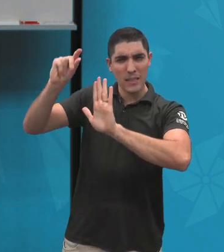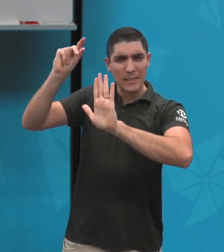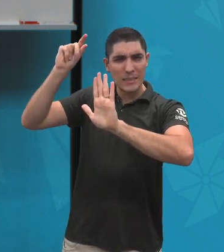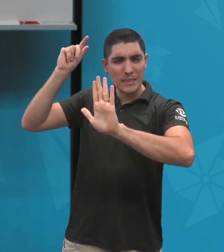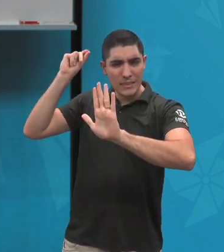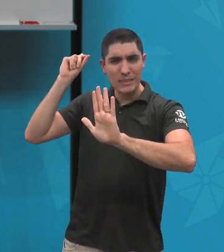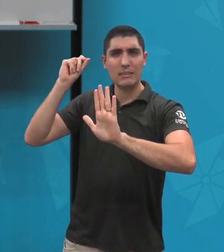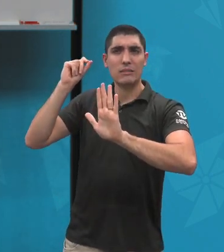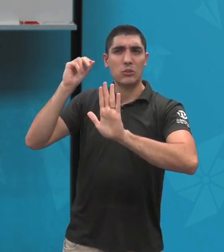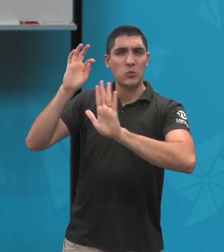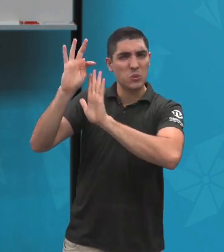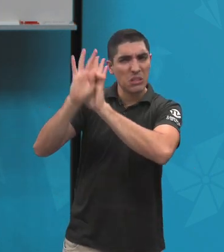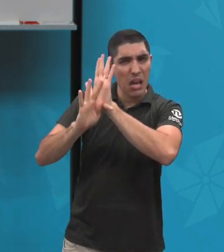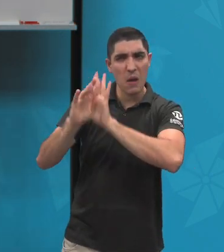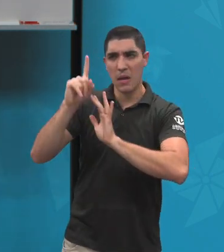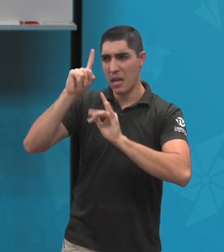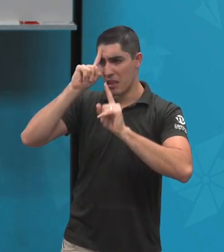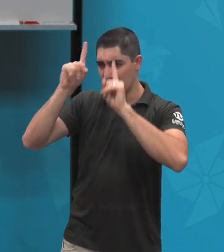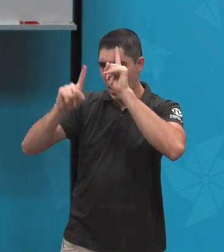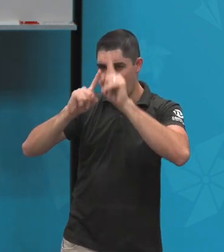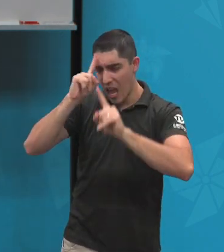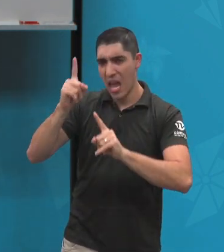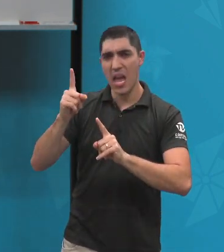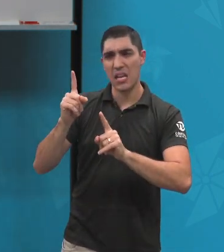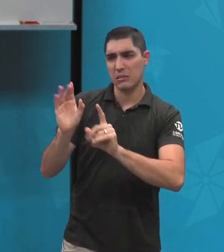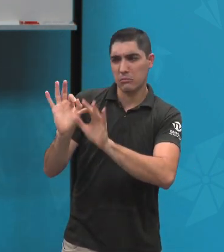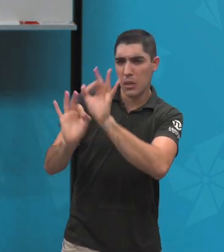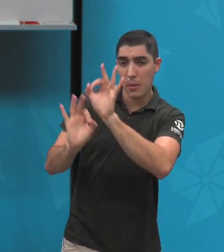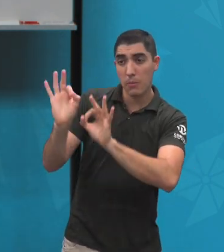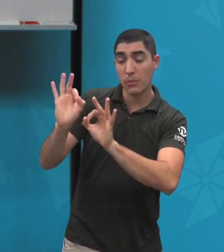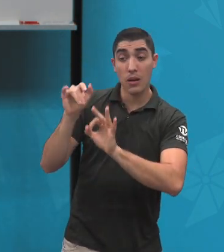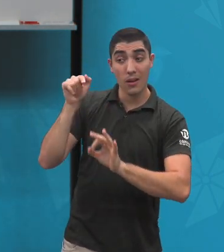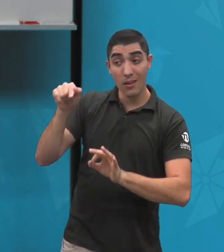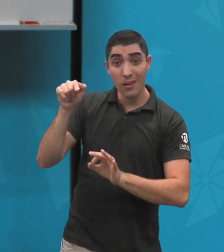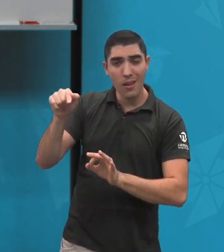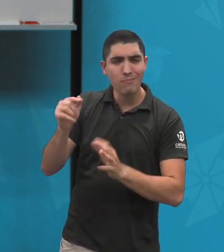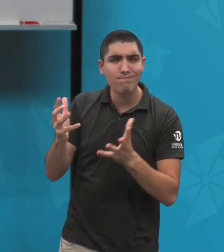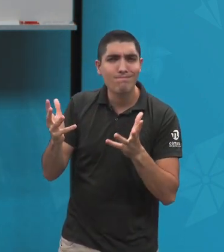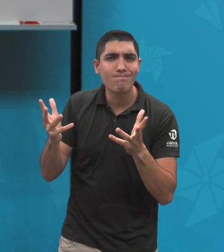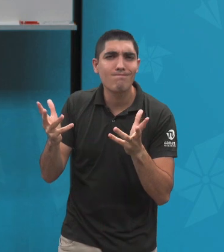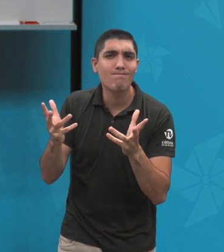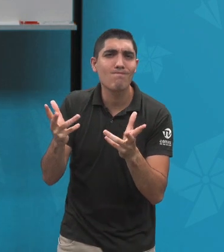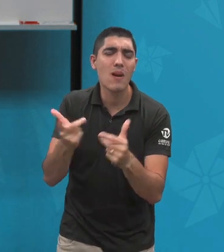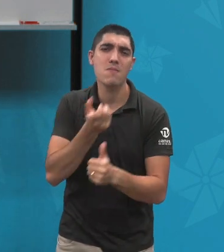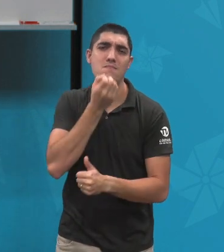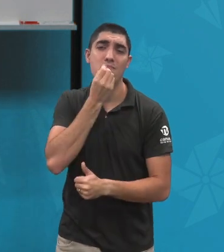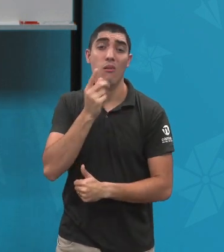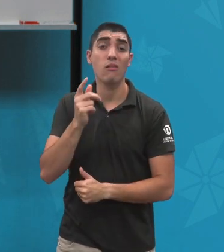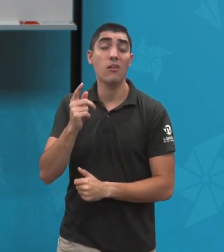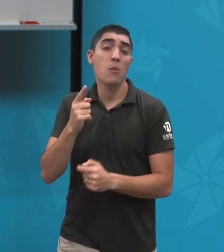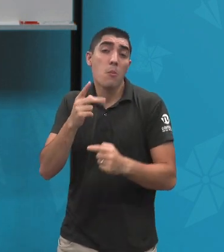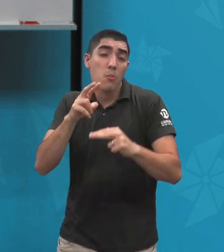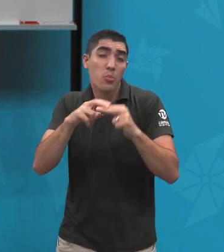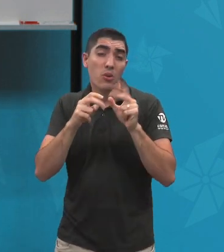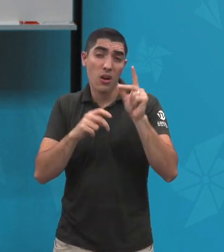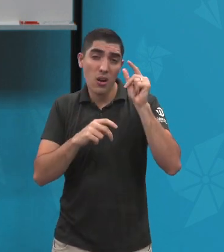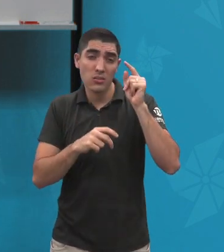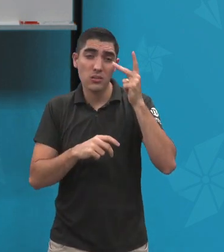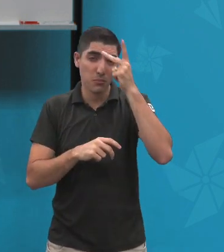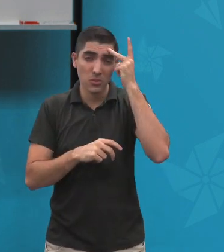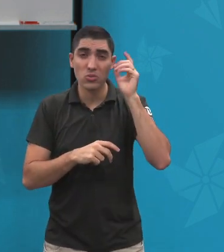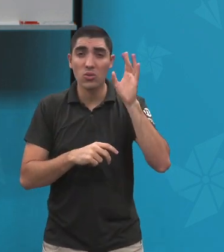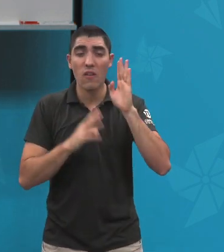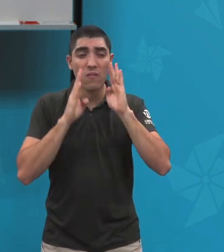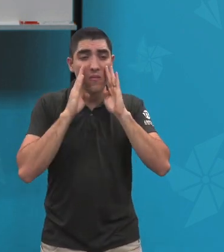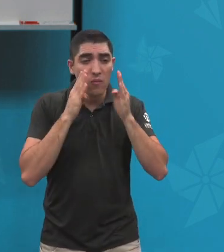textos, ideias e obras muito poderosas que de uma certa forma eram pensadas como